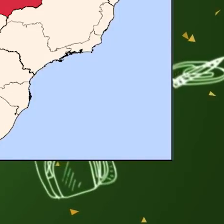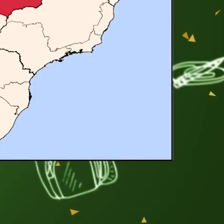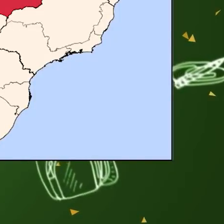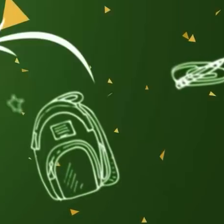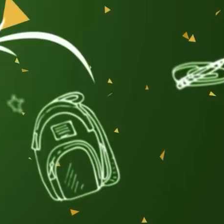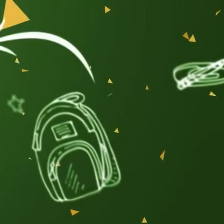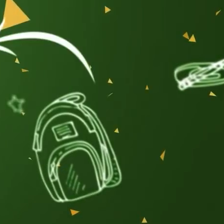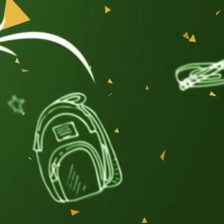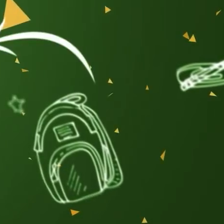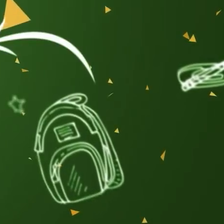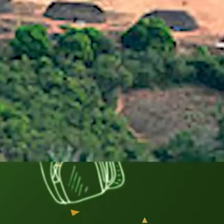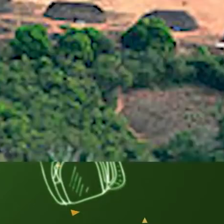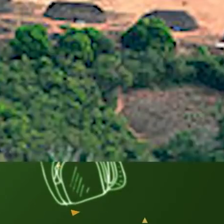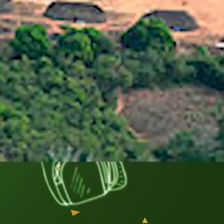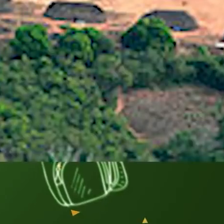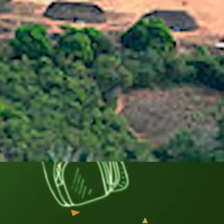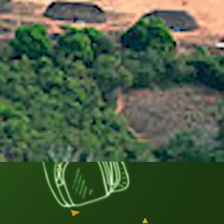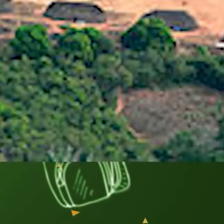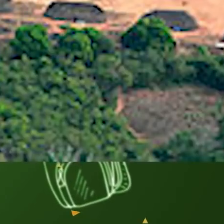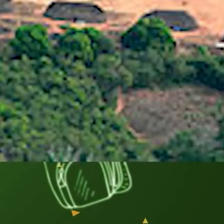Goiás,